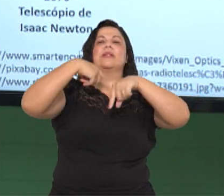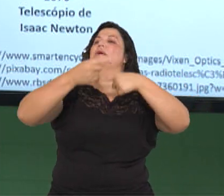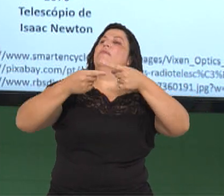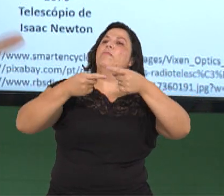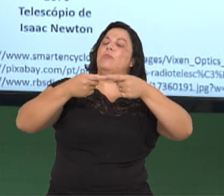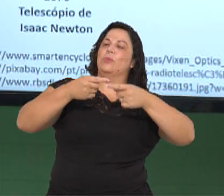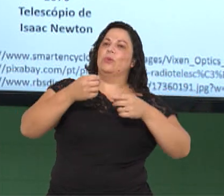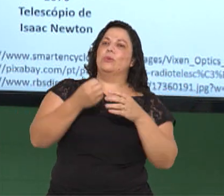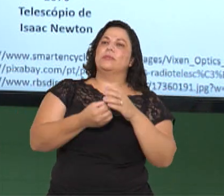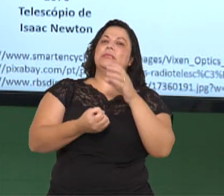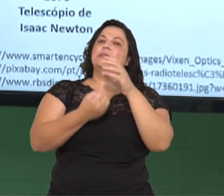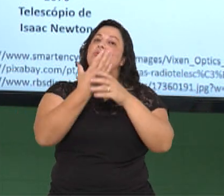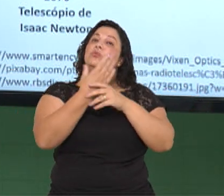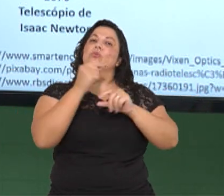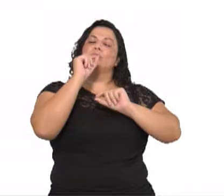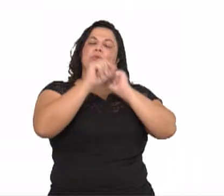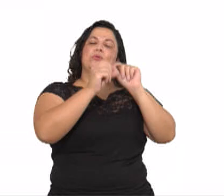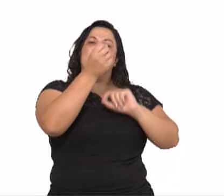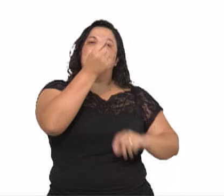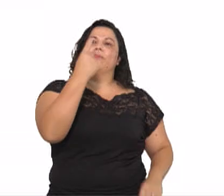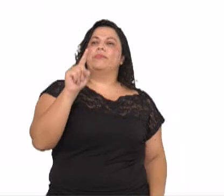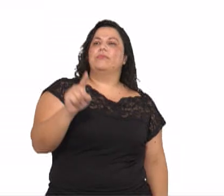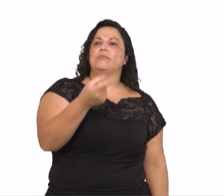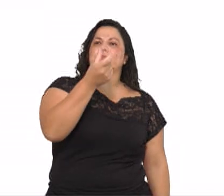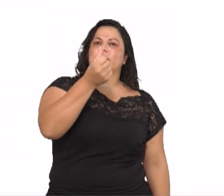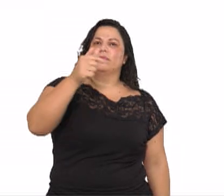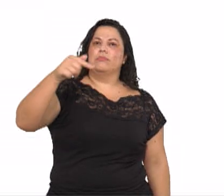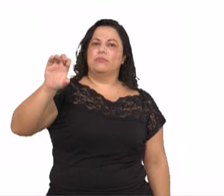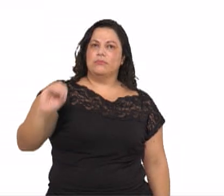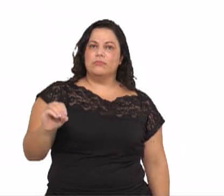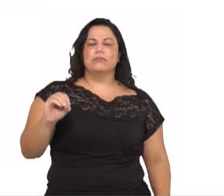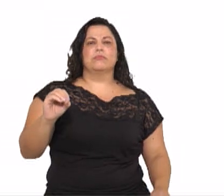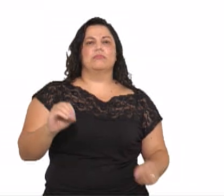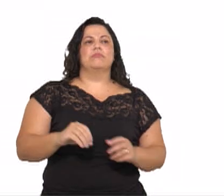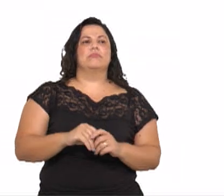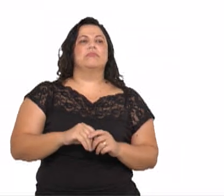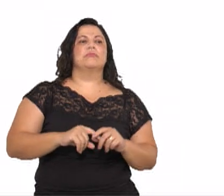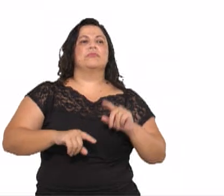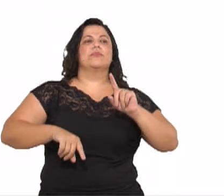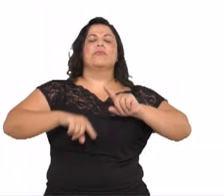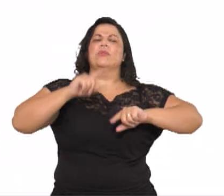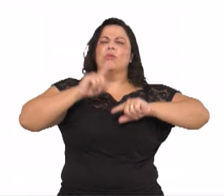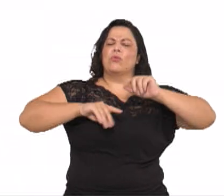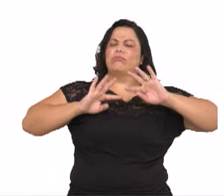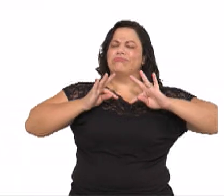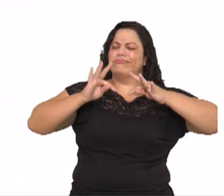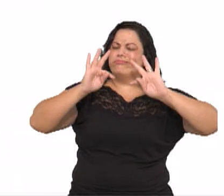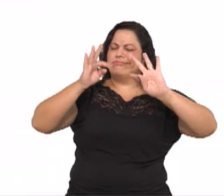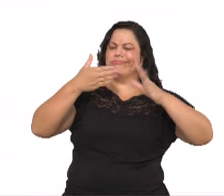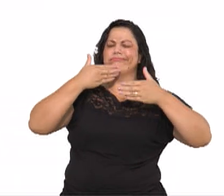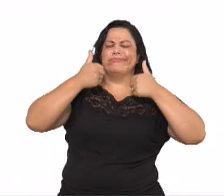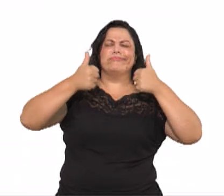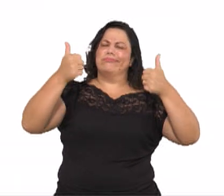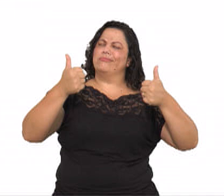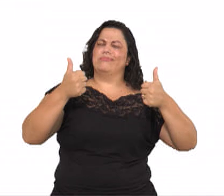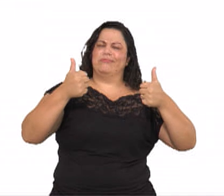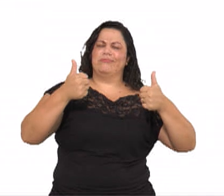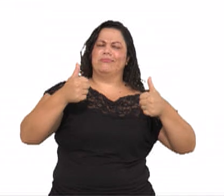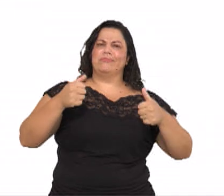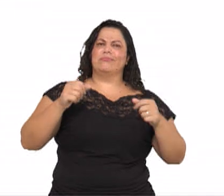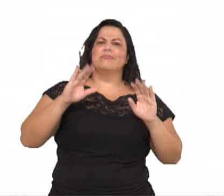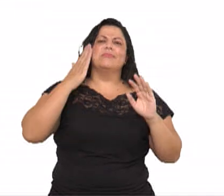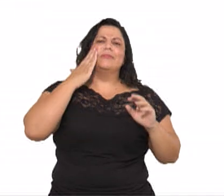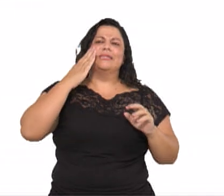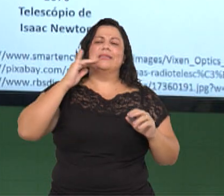Galileu Galilei, nós temos em 1670 um aperfeiçoamento desse telescópio. Isaac